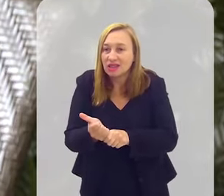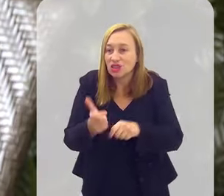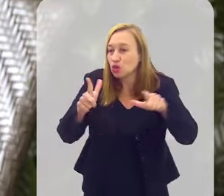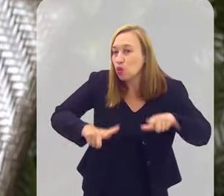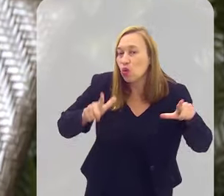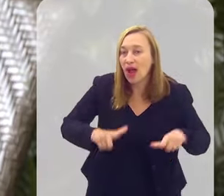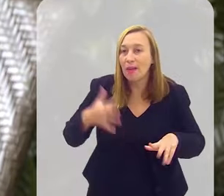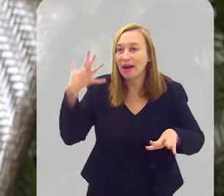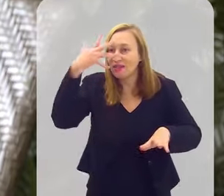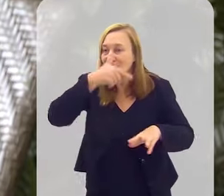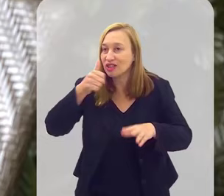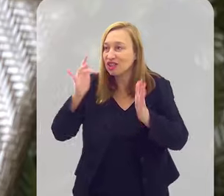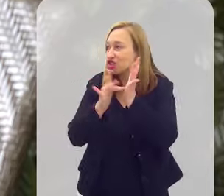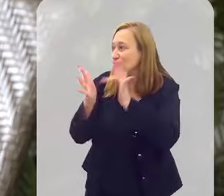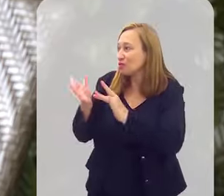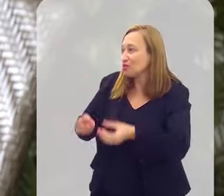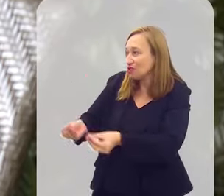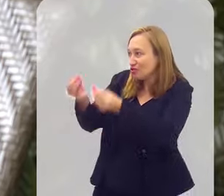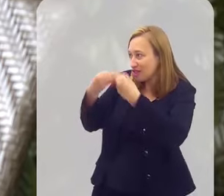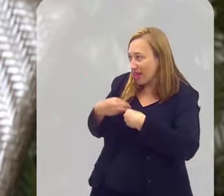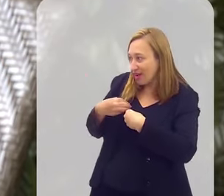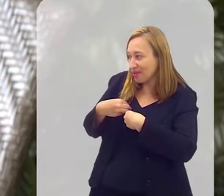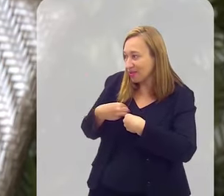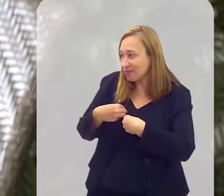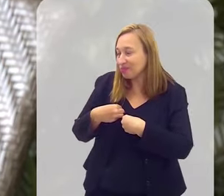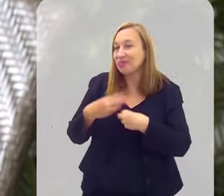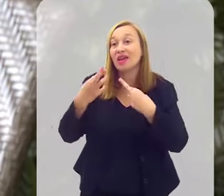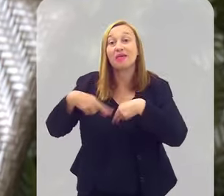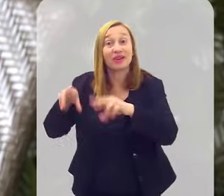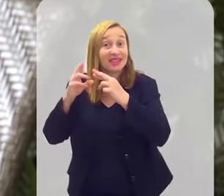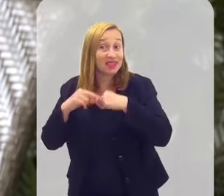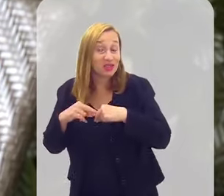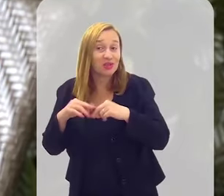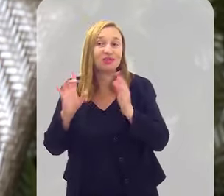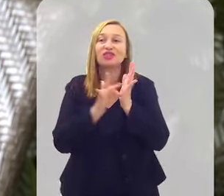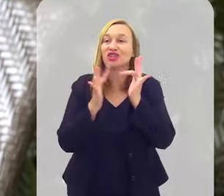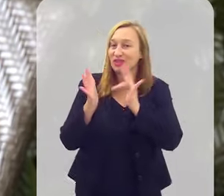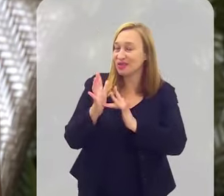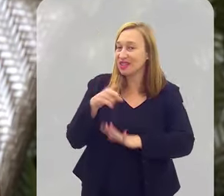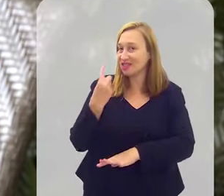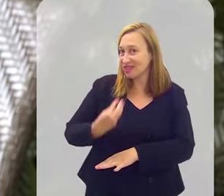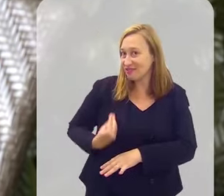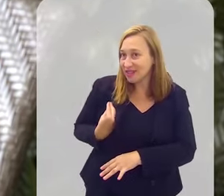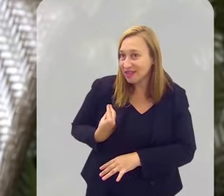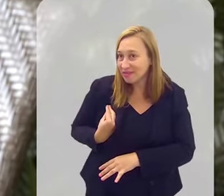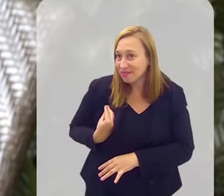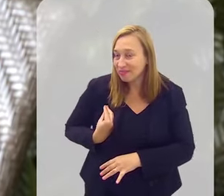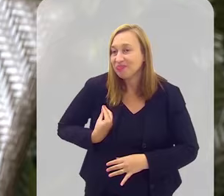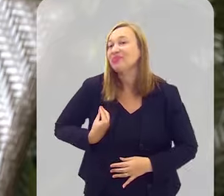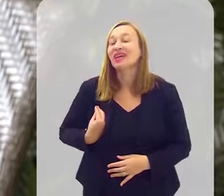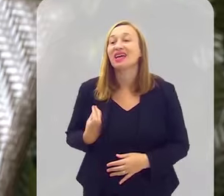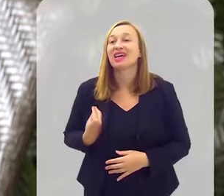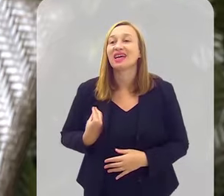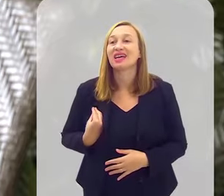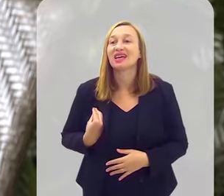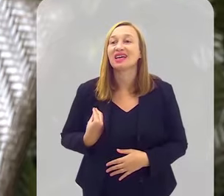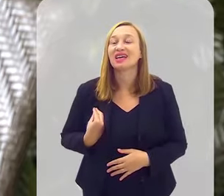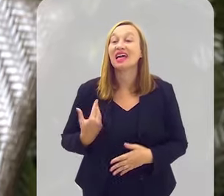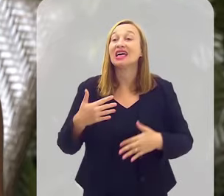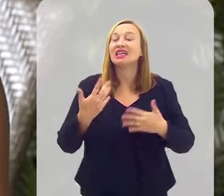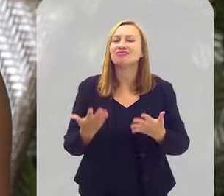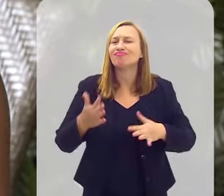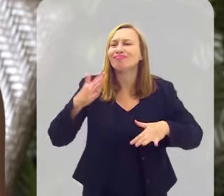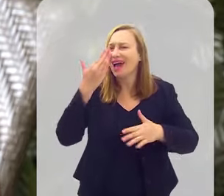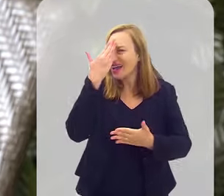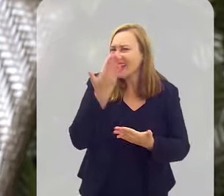paisagem maravilhosa que Deus nos deu coisa linda né E Deus nos presenteou com Jesus na nossa vida Então creia